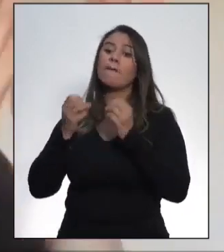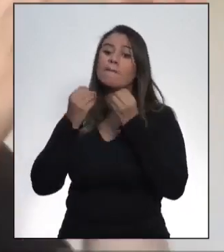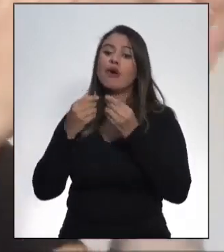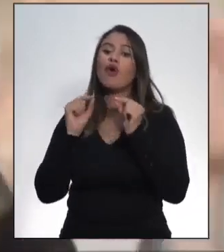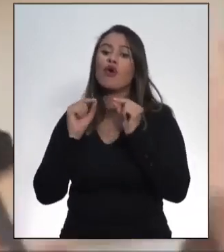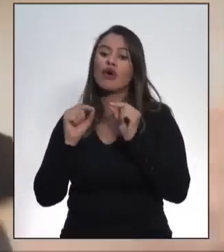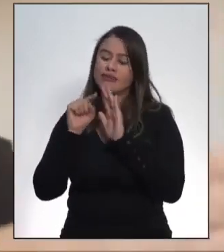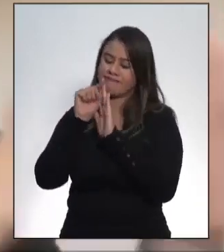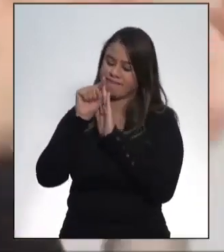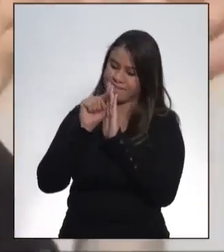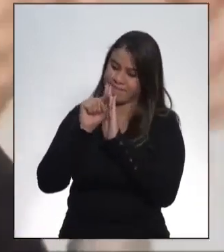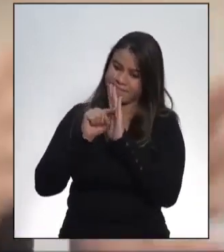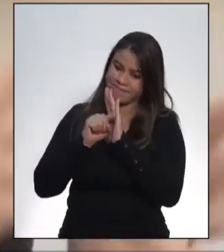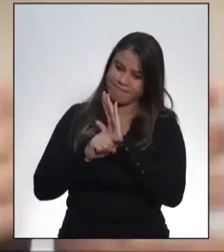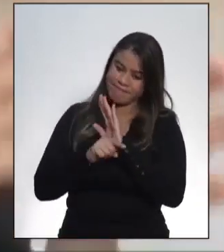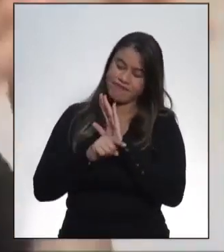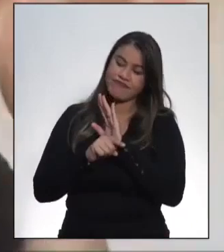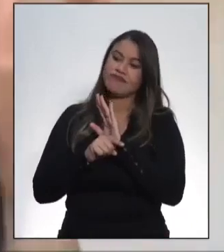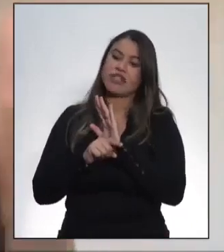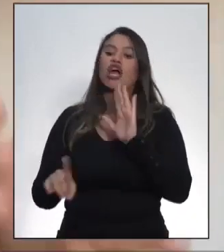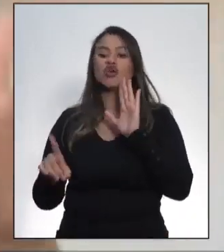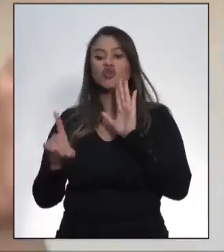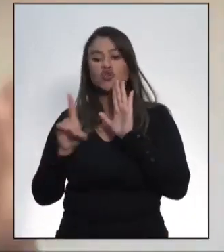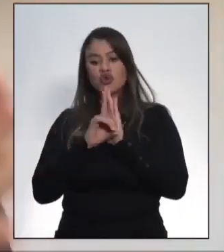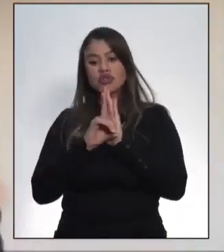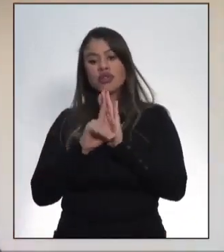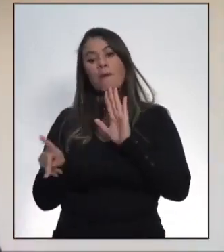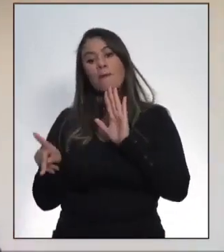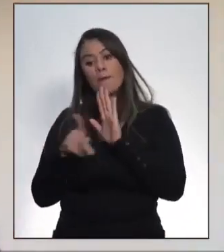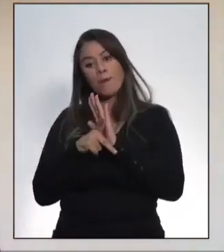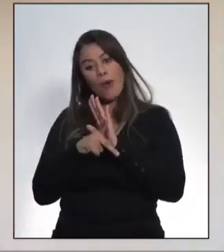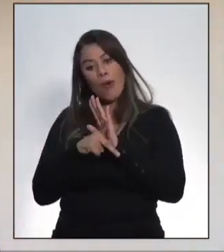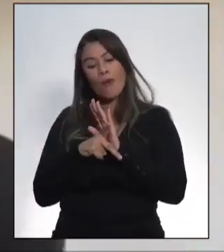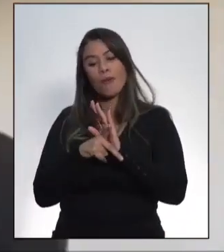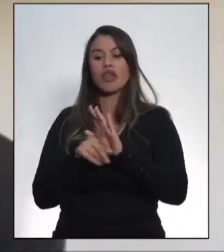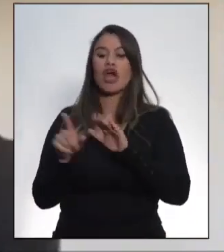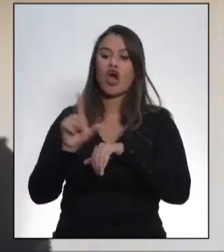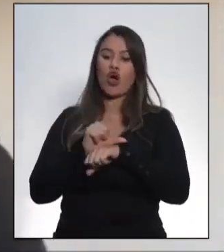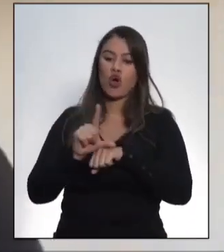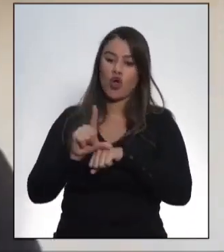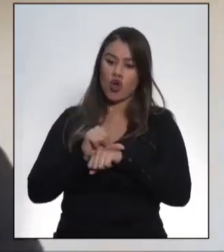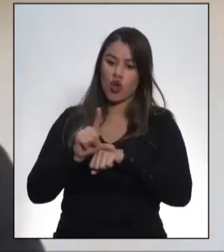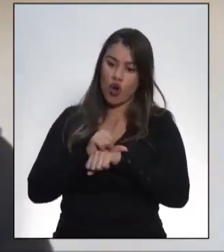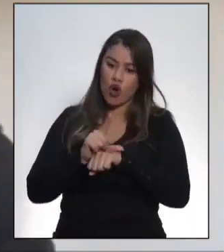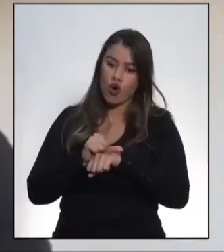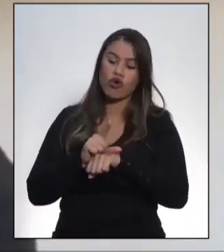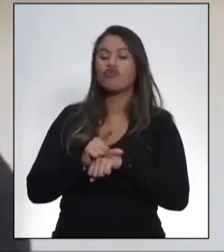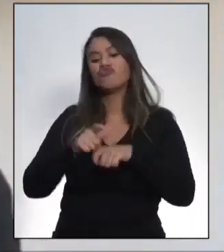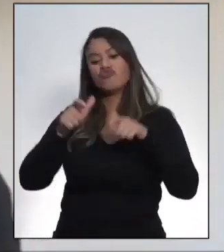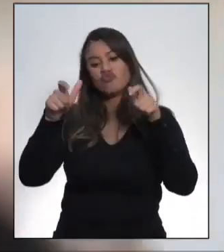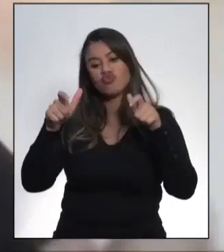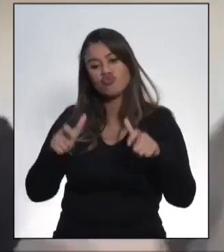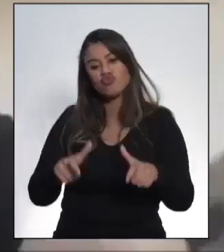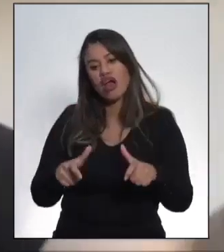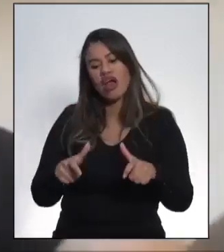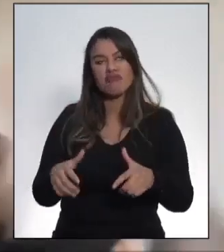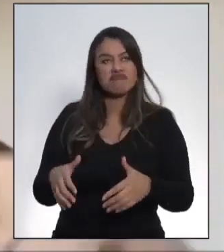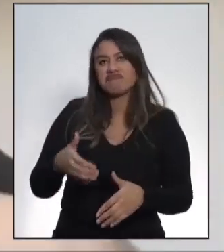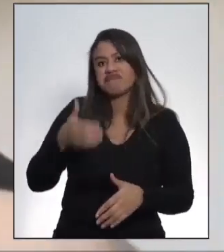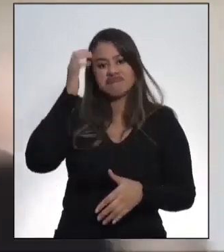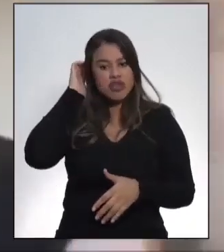simples, documentação necessária para abrir uma loja em o nome da tua cidade, São Bernardo,